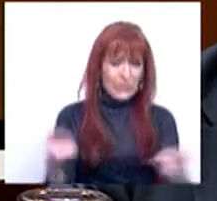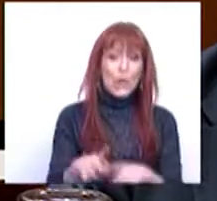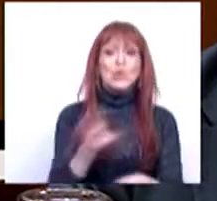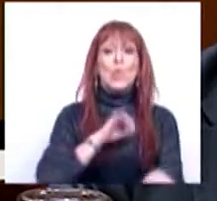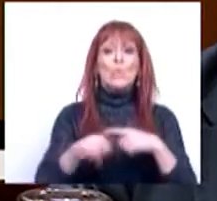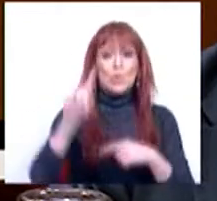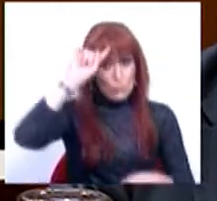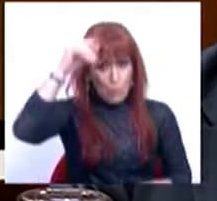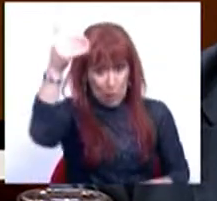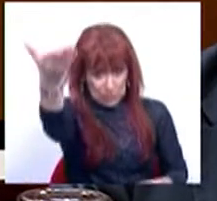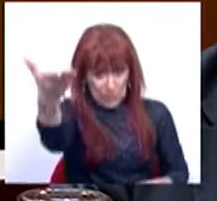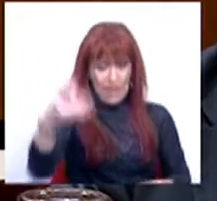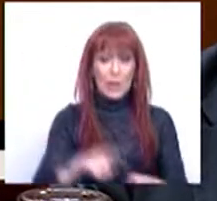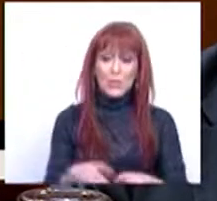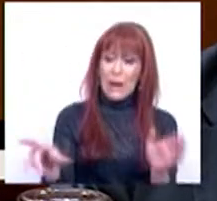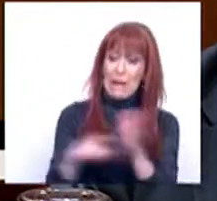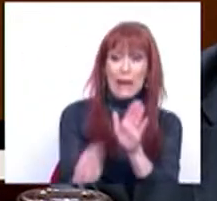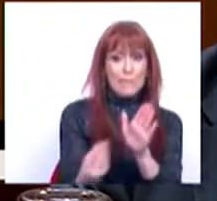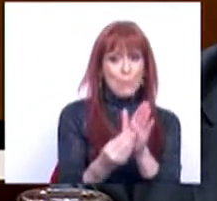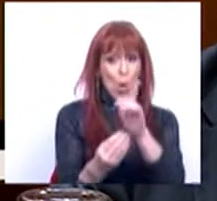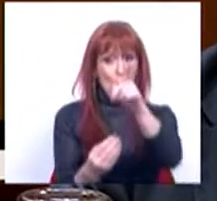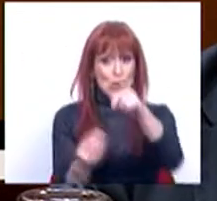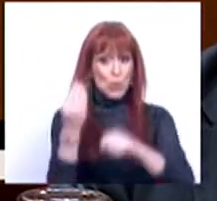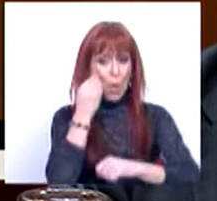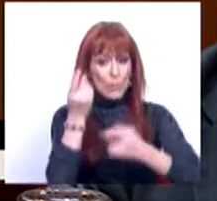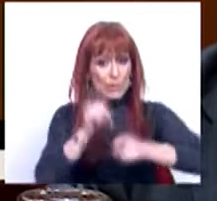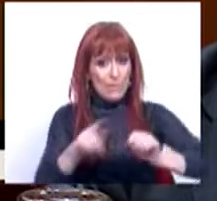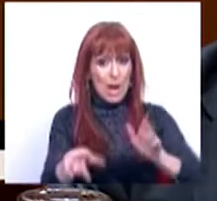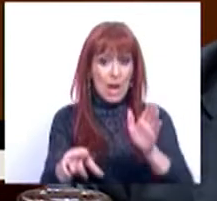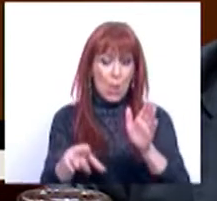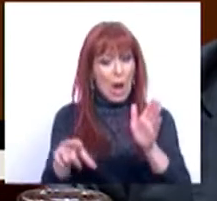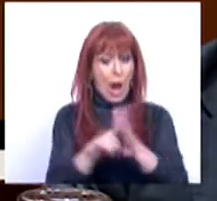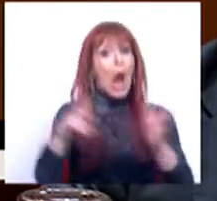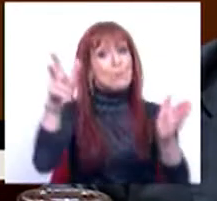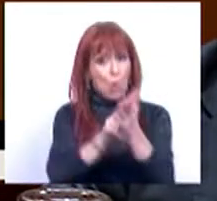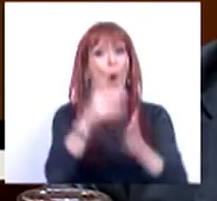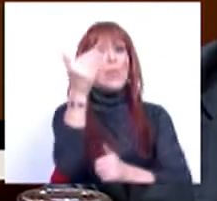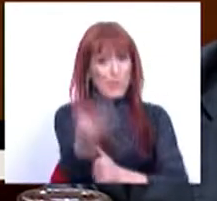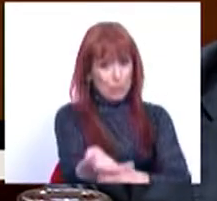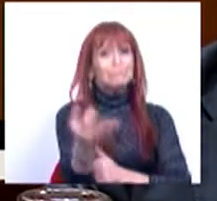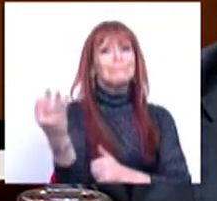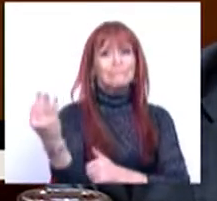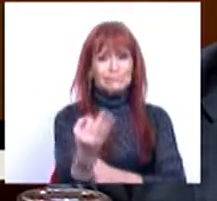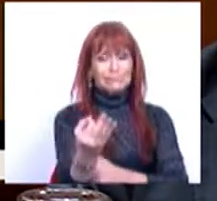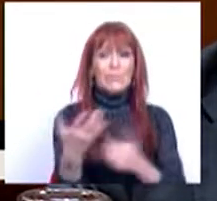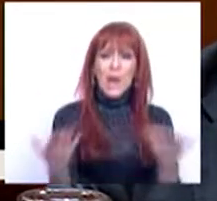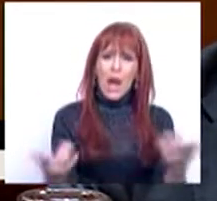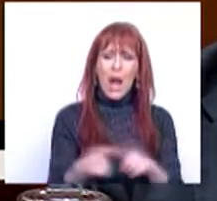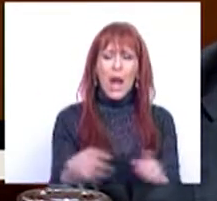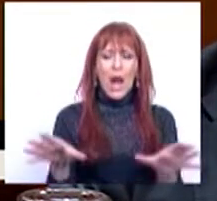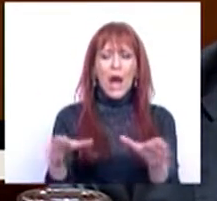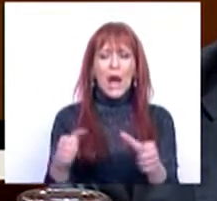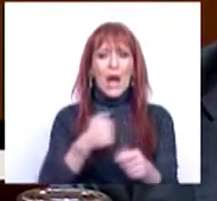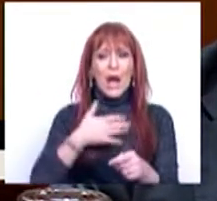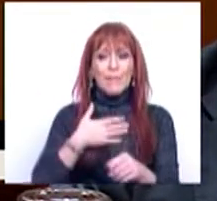Sr. Deputado também sabe, o que ficou na lei, foi a forma também dela ter sido aprovada, foi que é a entidade